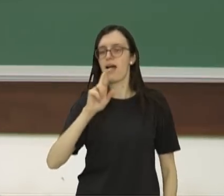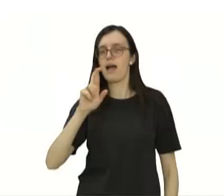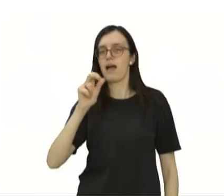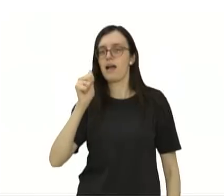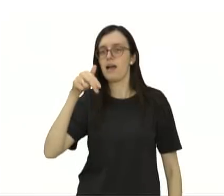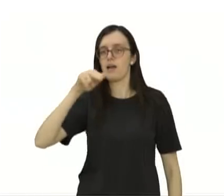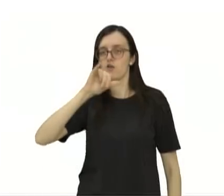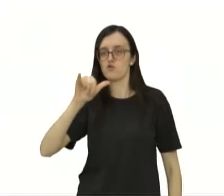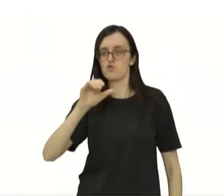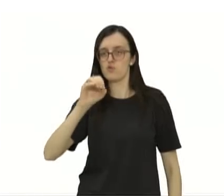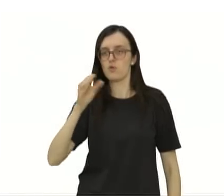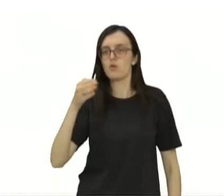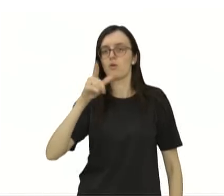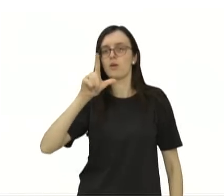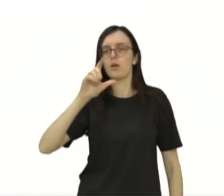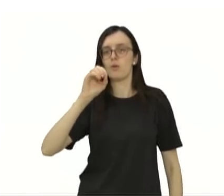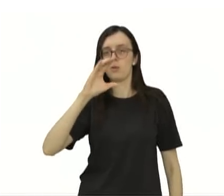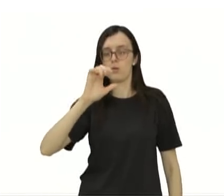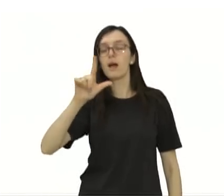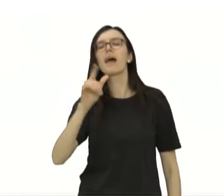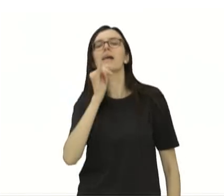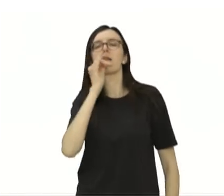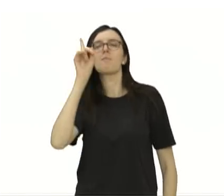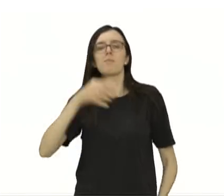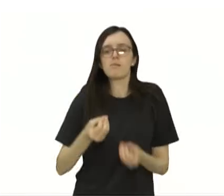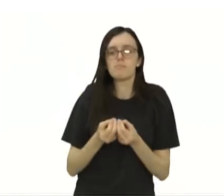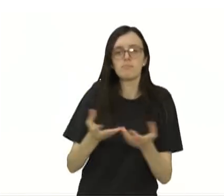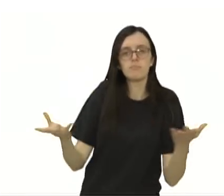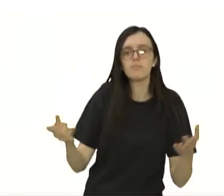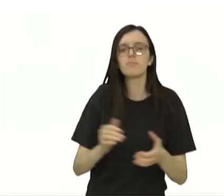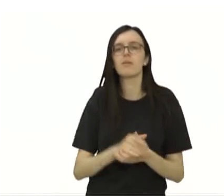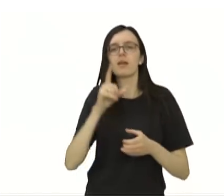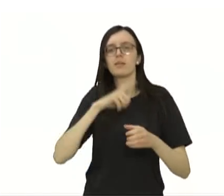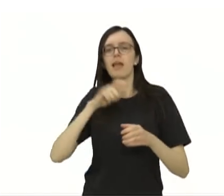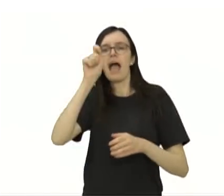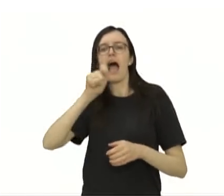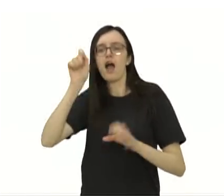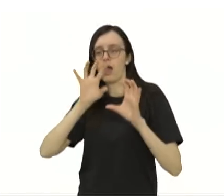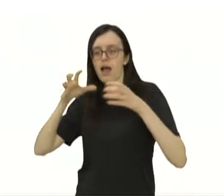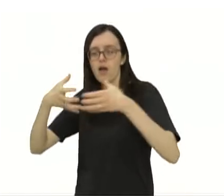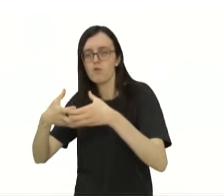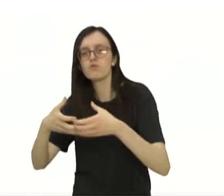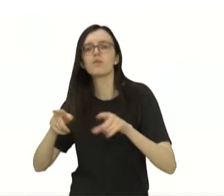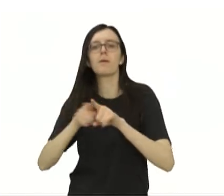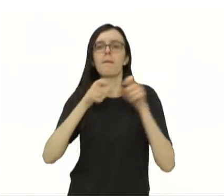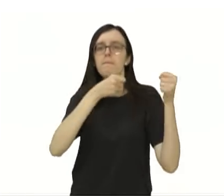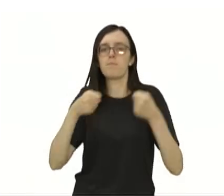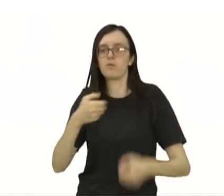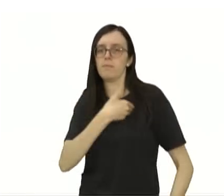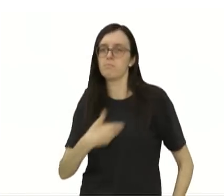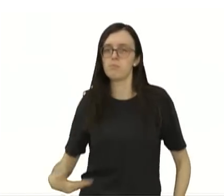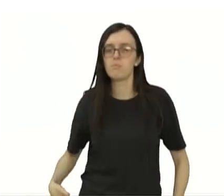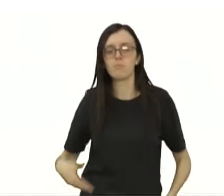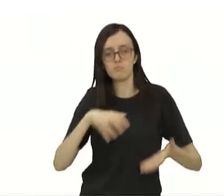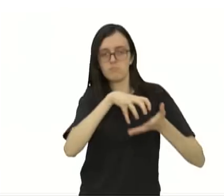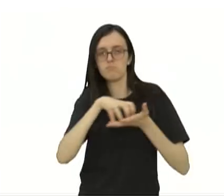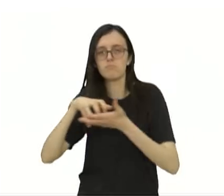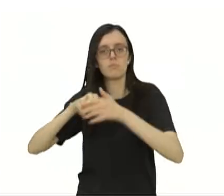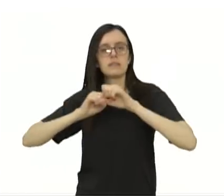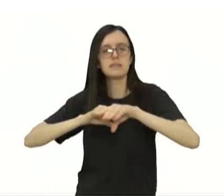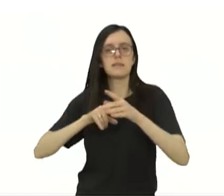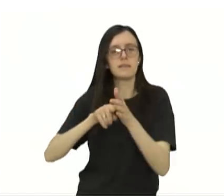um exemplo, né? Os fornecedores, associações e cooperativas, poder público, instituições de